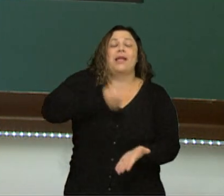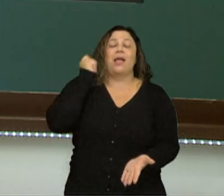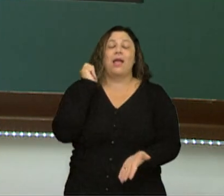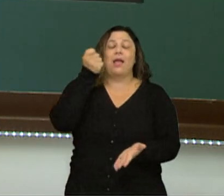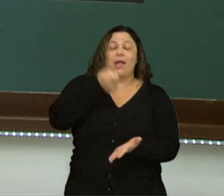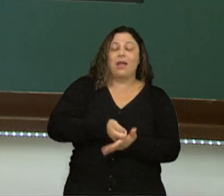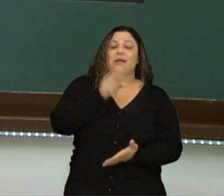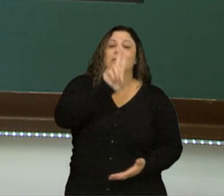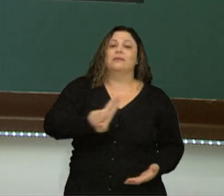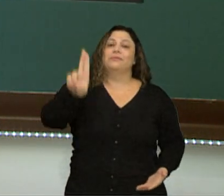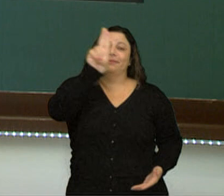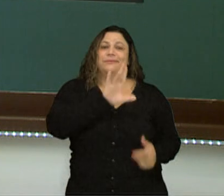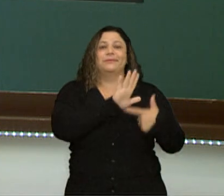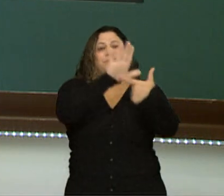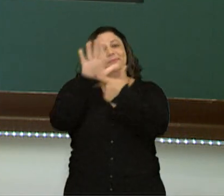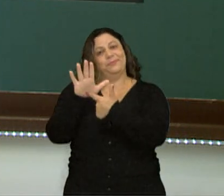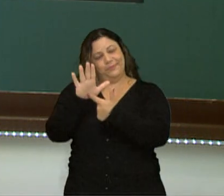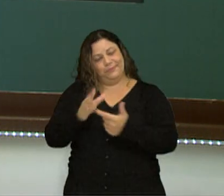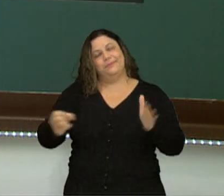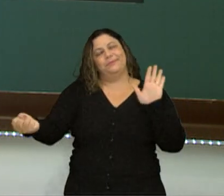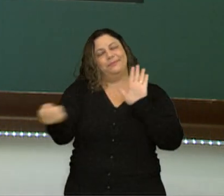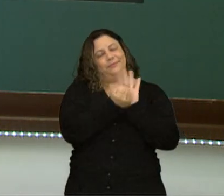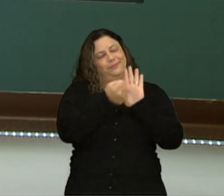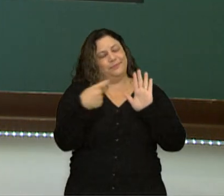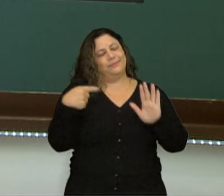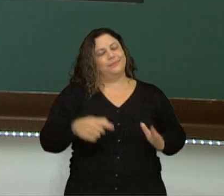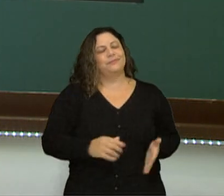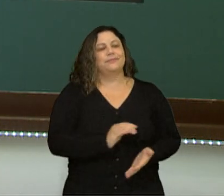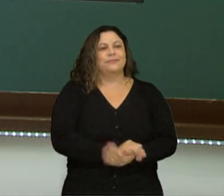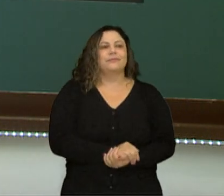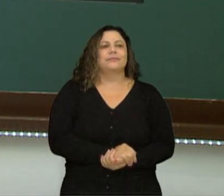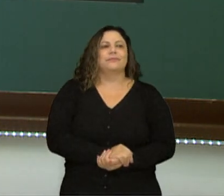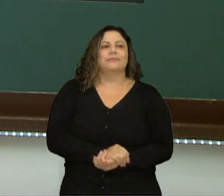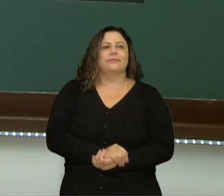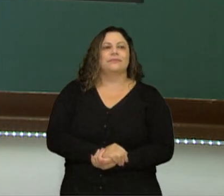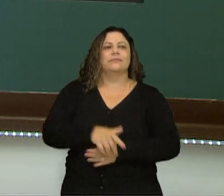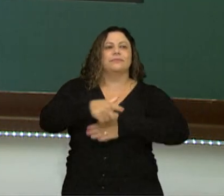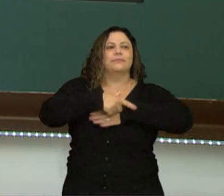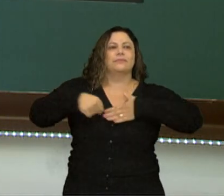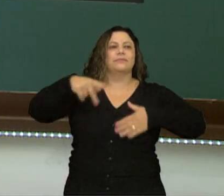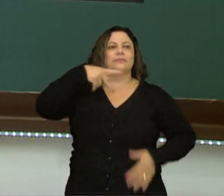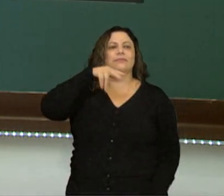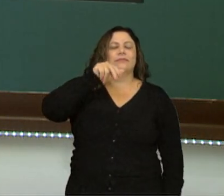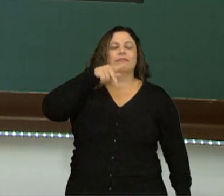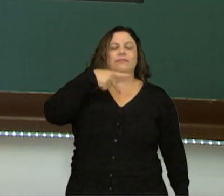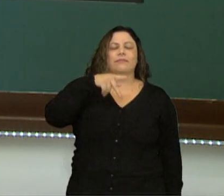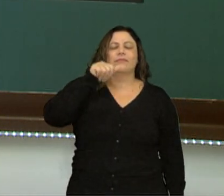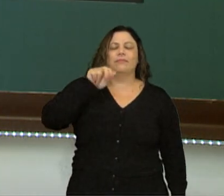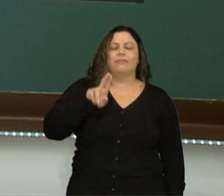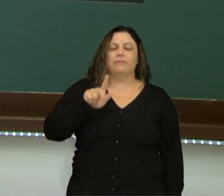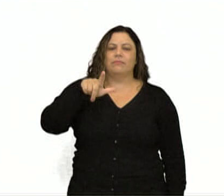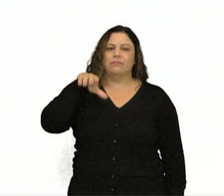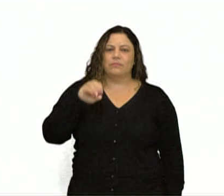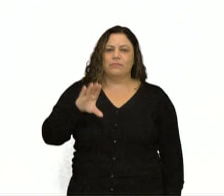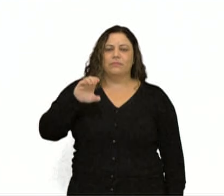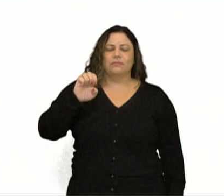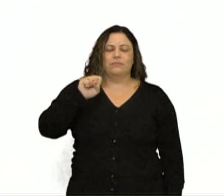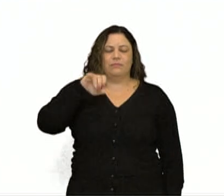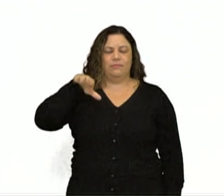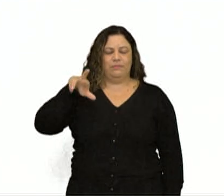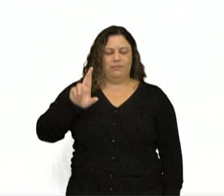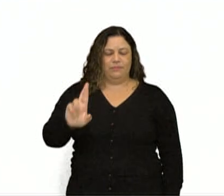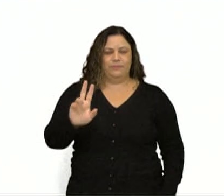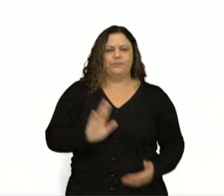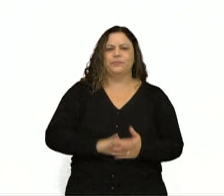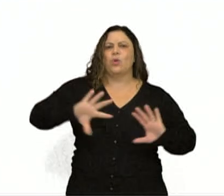usar e mostrar aquela marca. Então, releia a fala do pesquisador Paulo César Pinho Ribeiro. Um mundo